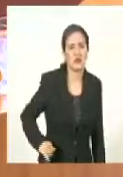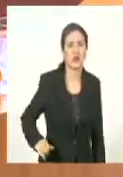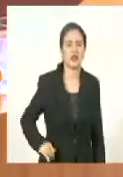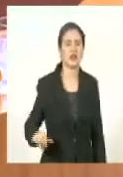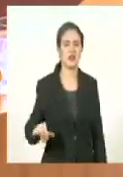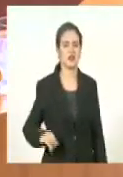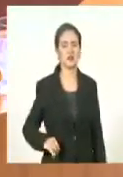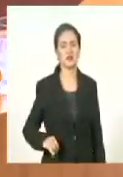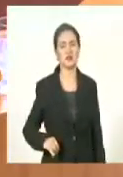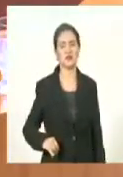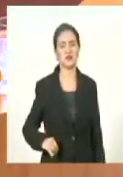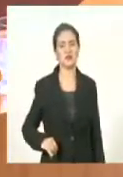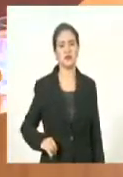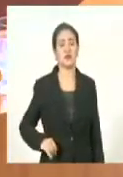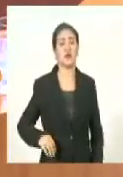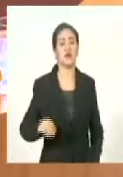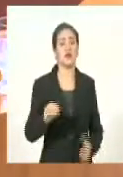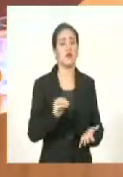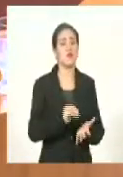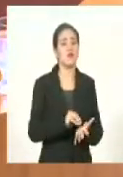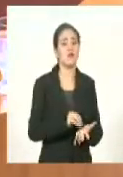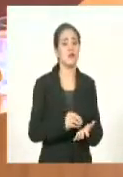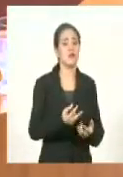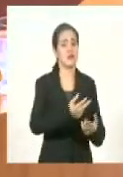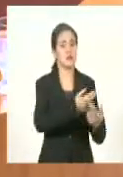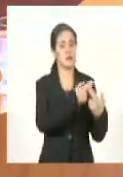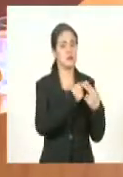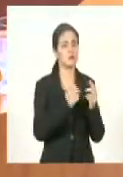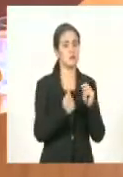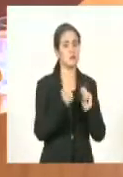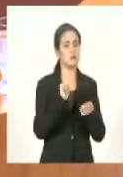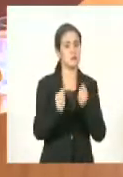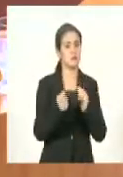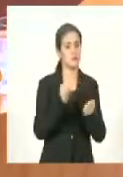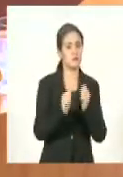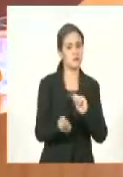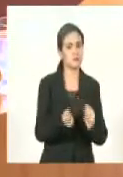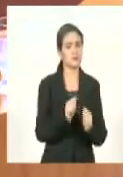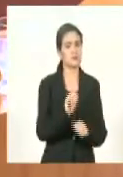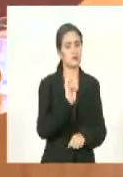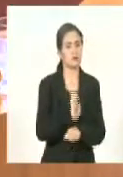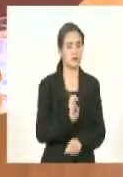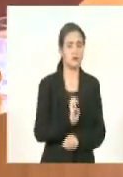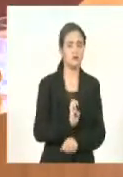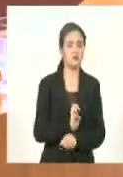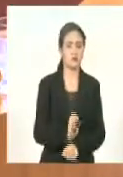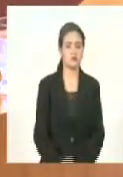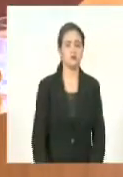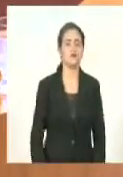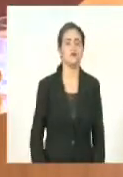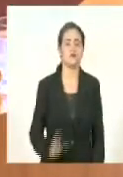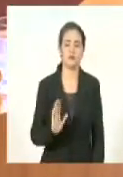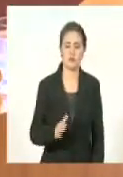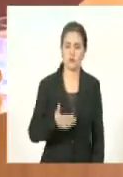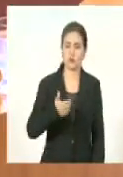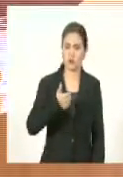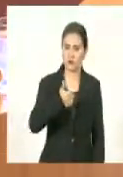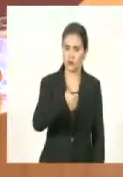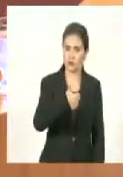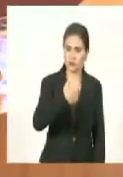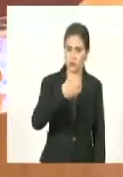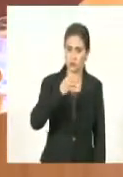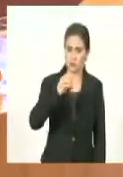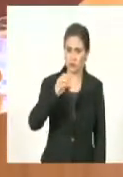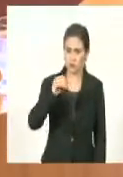sua responsabilidade de administrar a máquina pública. Depois de 100 dias de governo, Flávio Dino ainda fala em